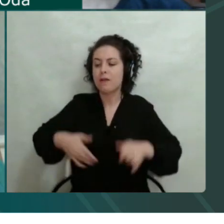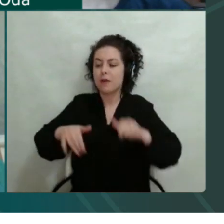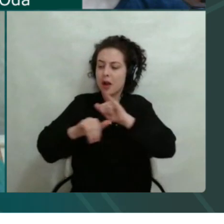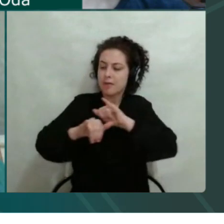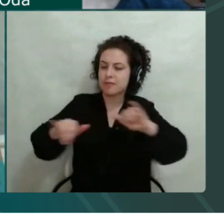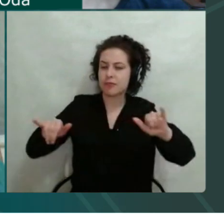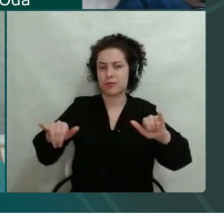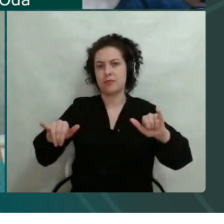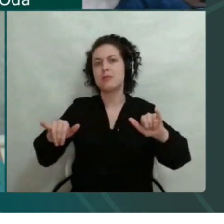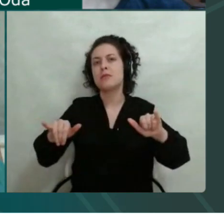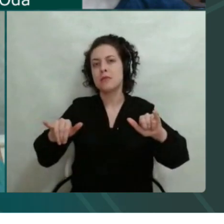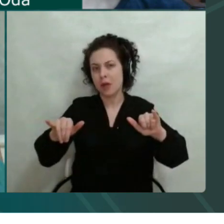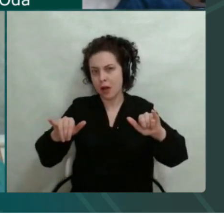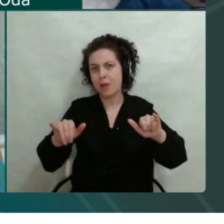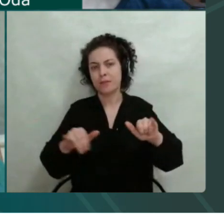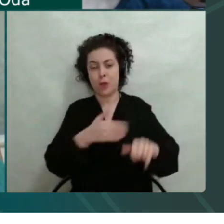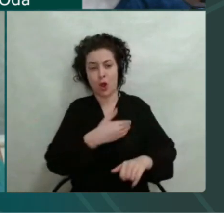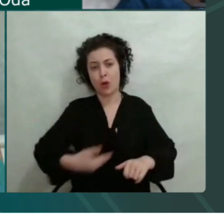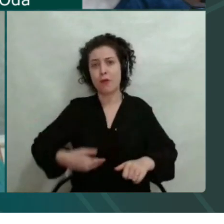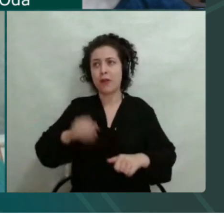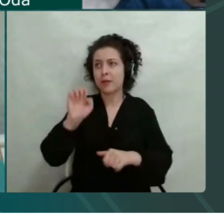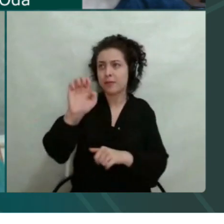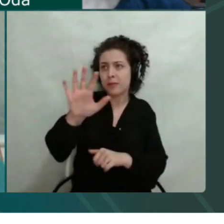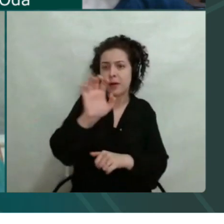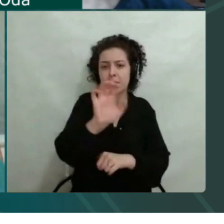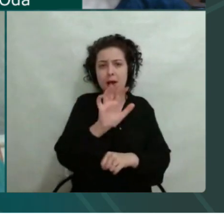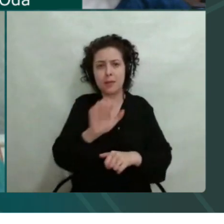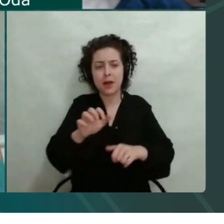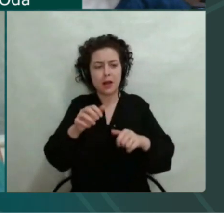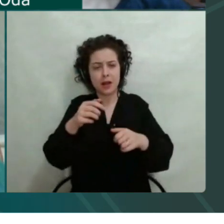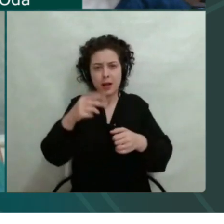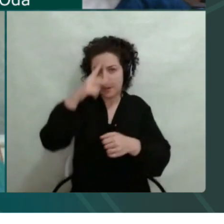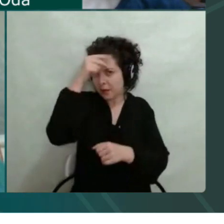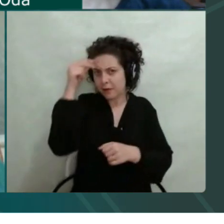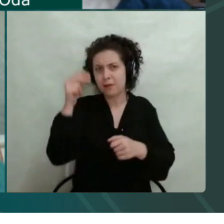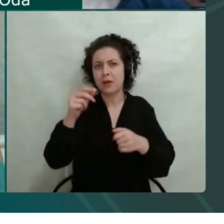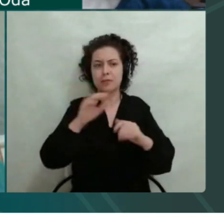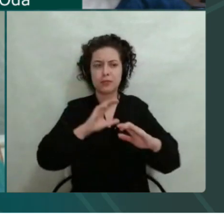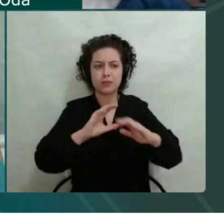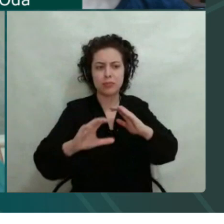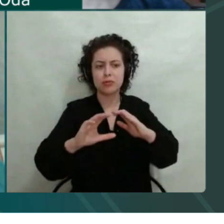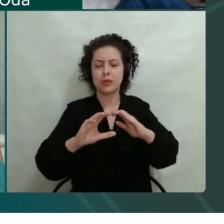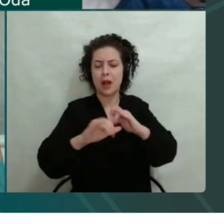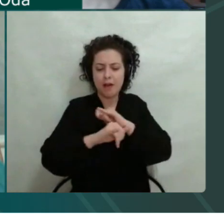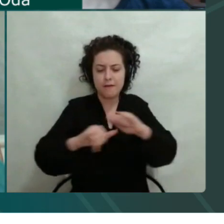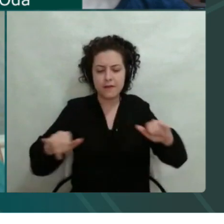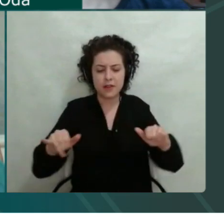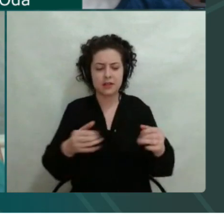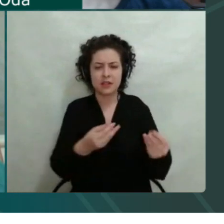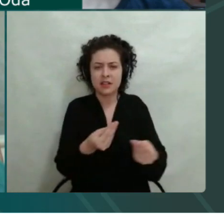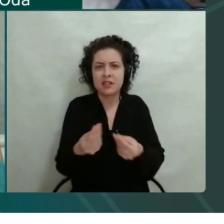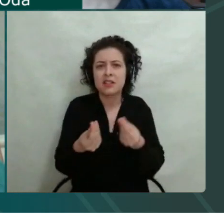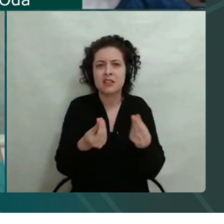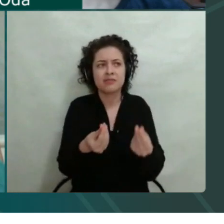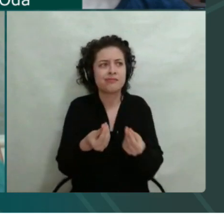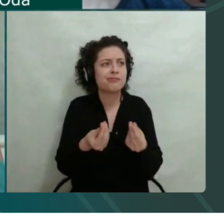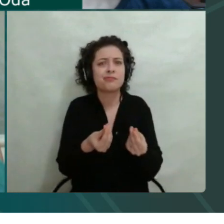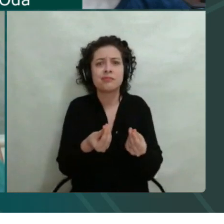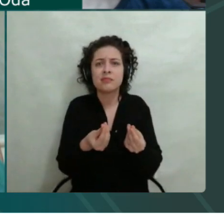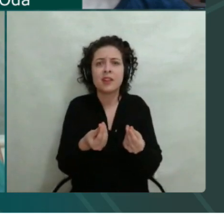ou os governos fazem para a população, essas comunicações não conseguem ser sensíveis para serem dirigidas